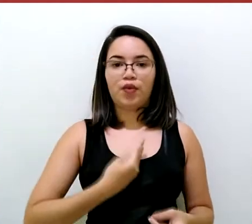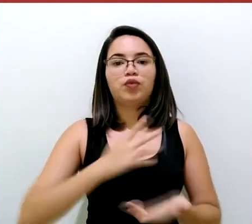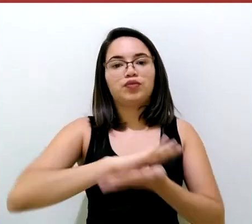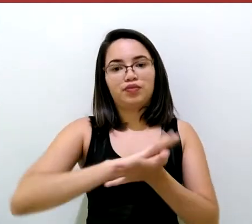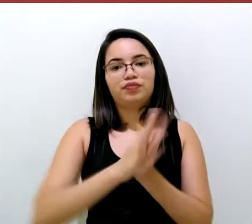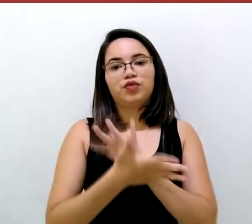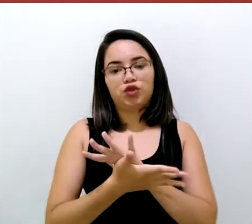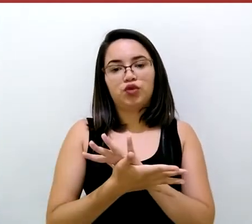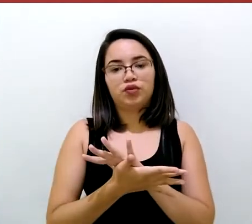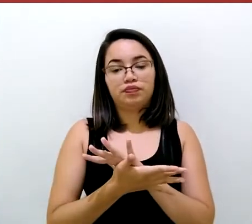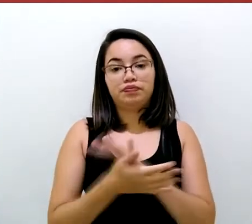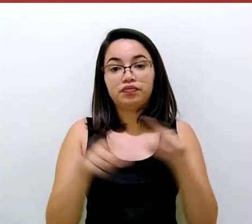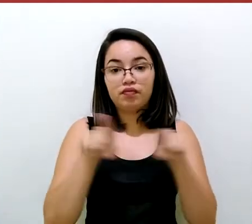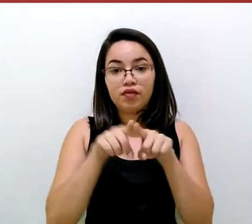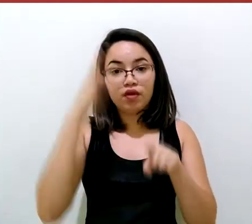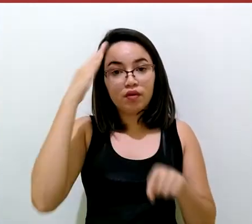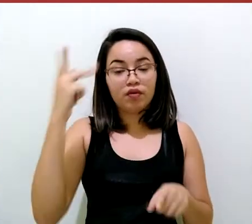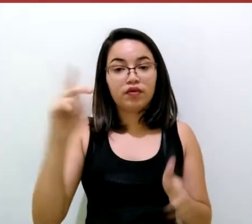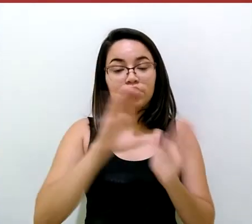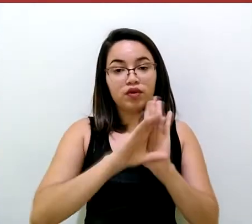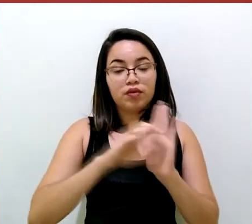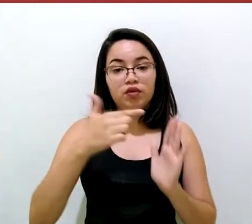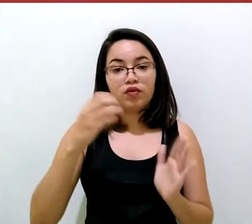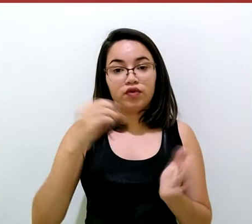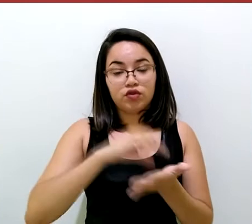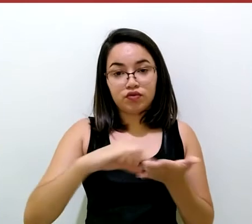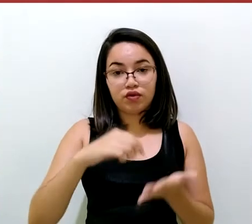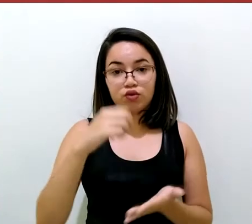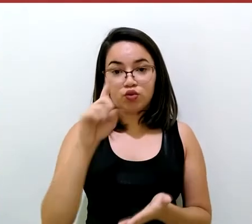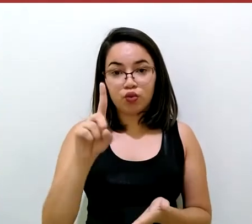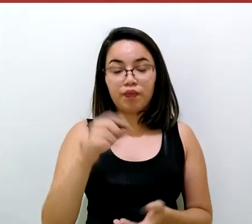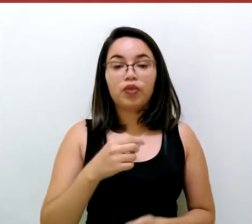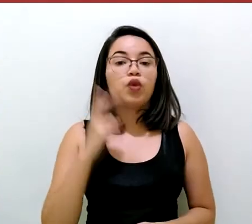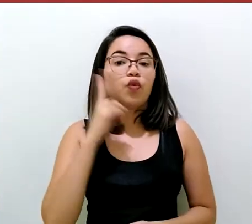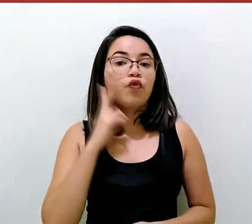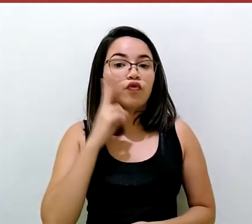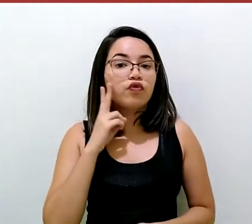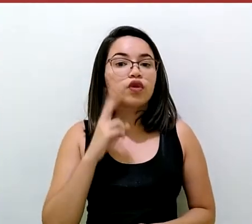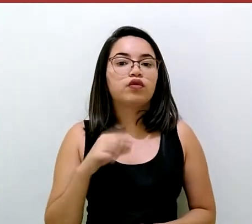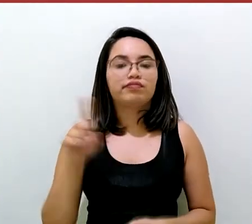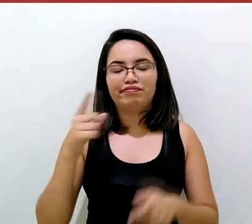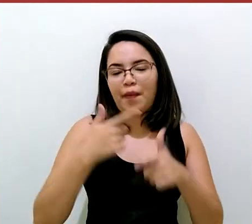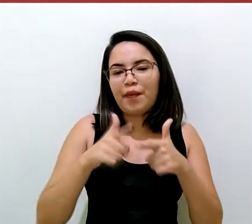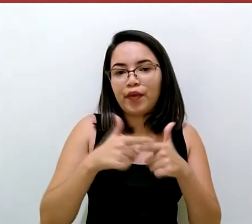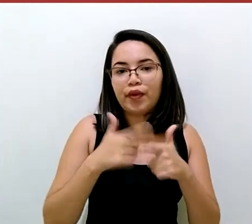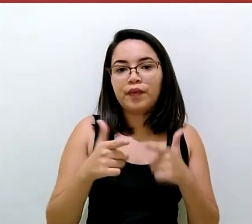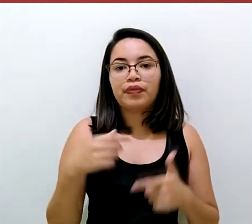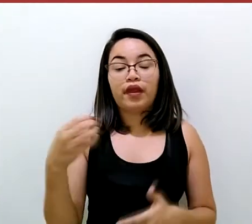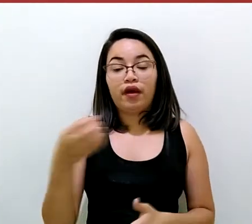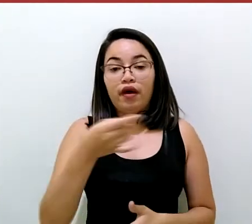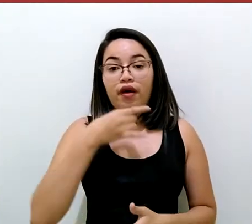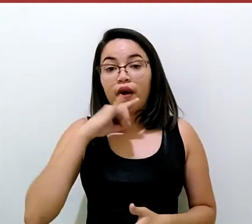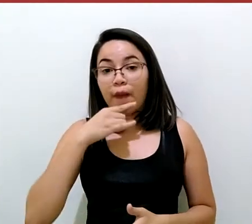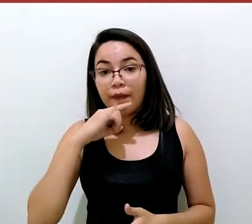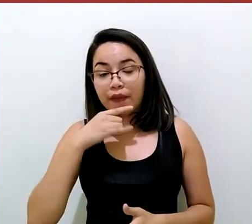mesmo se destrói. Também em Provérbios 20, verso 1, o vinho é escarnecedor,